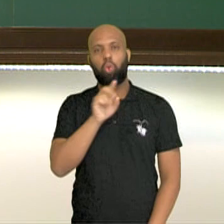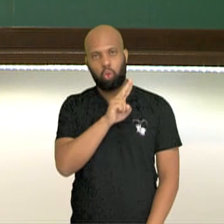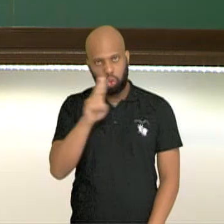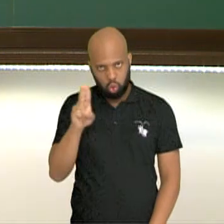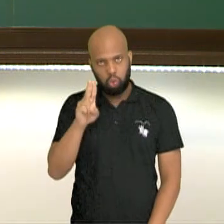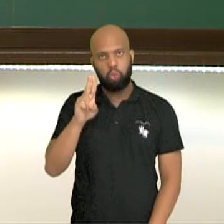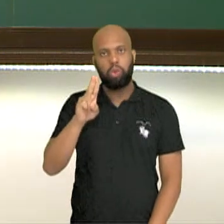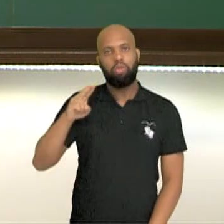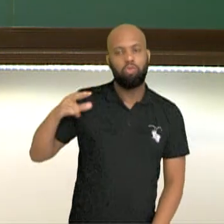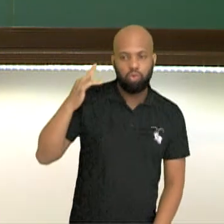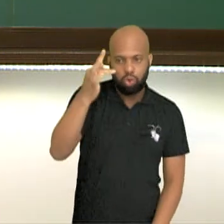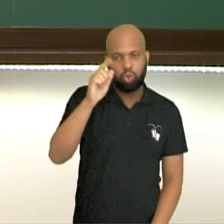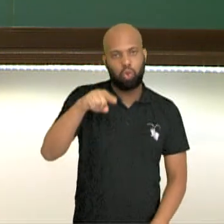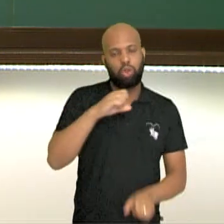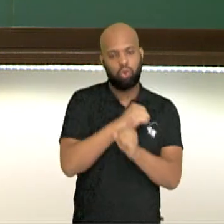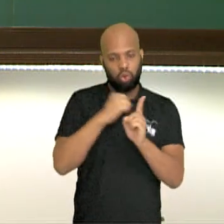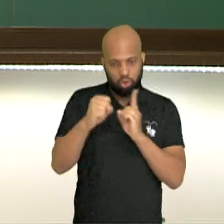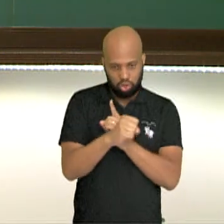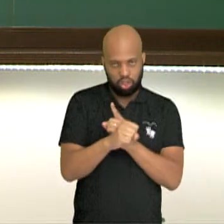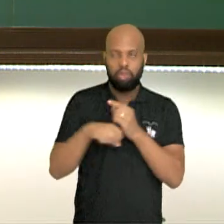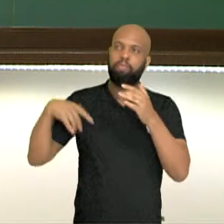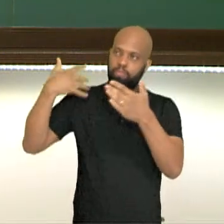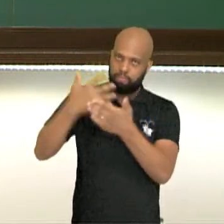sociologia, tá? Que até hoje permanece.